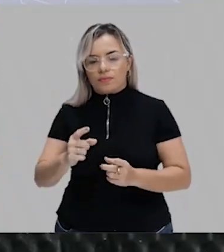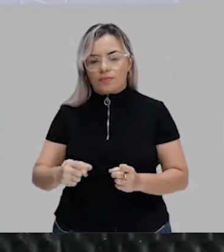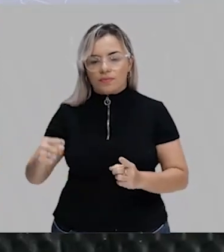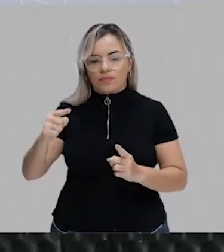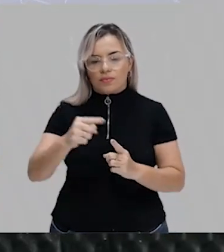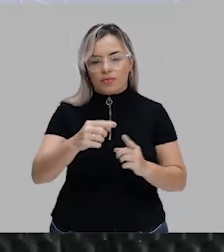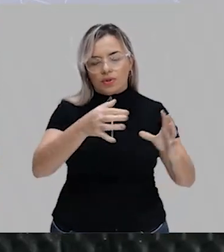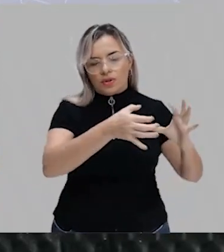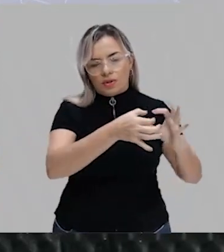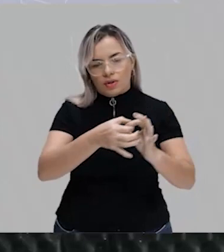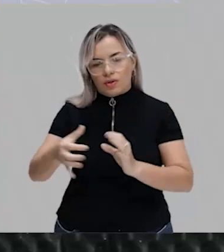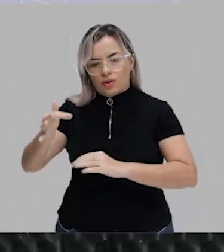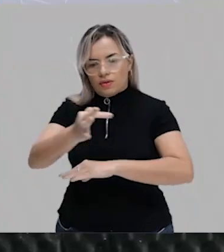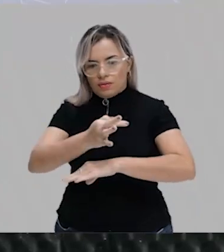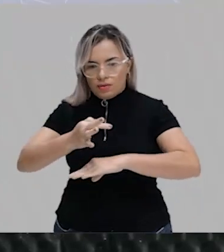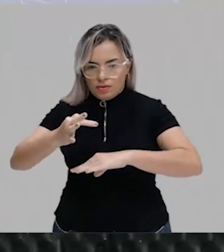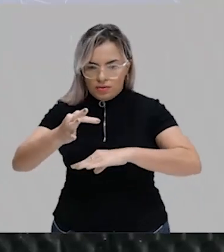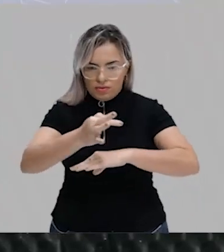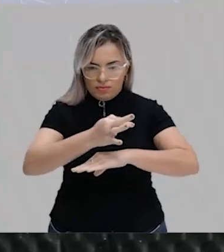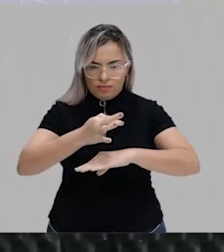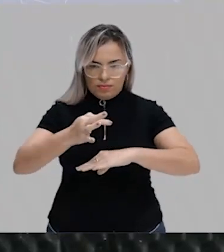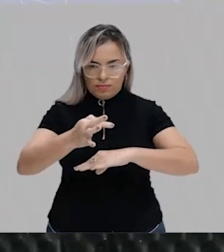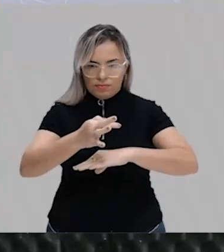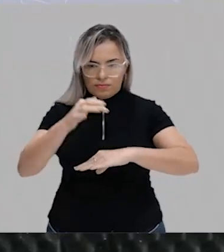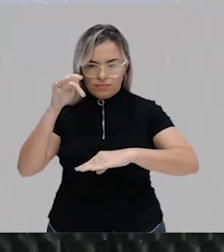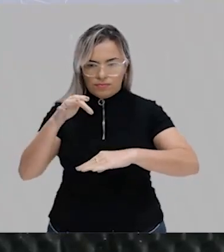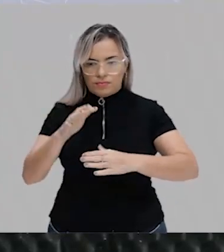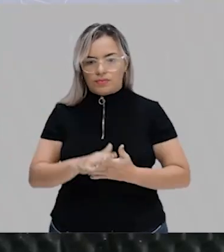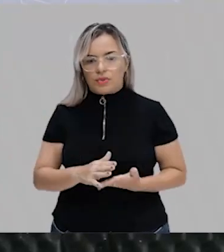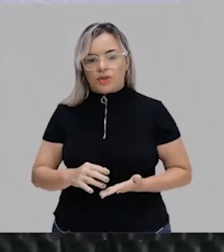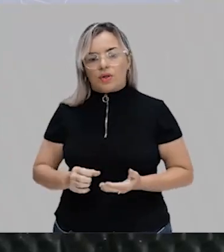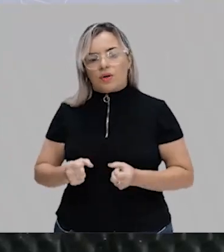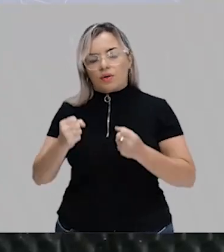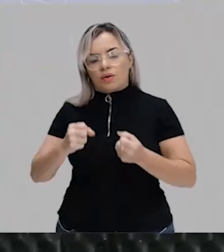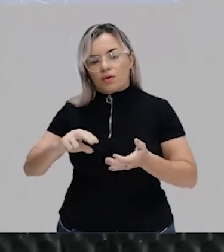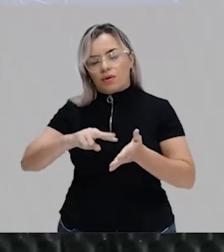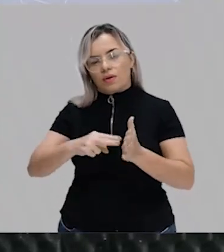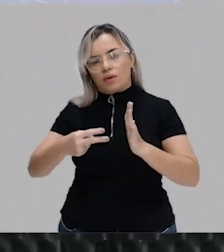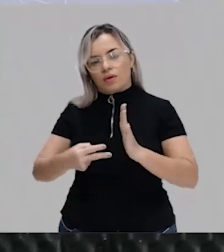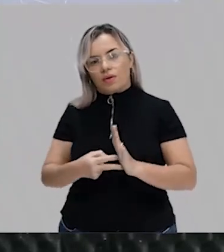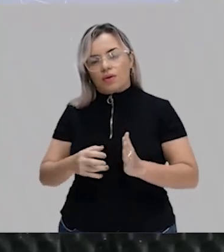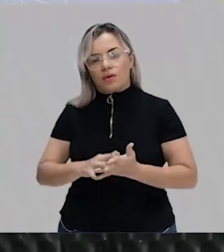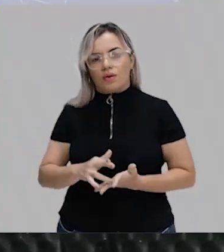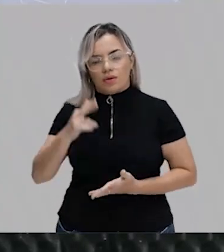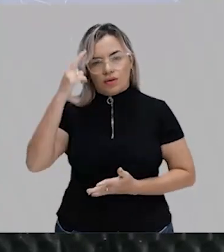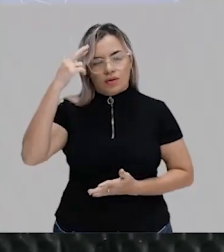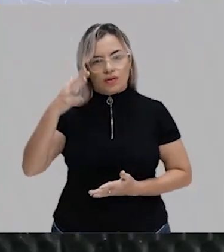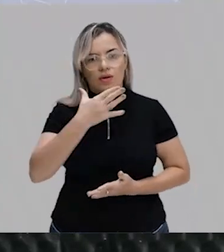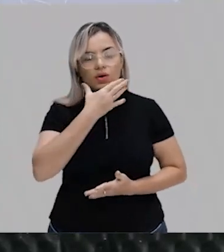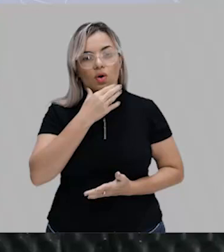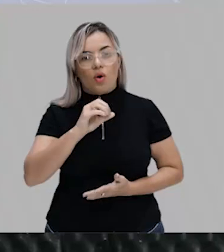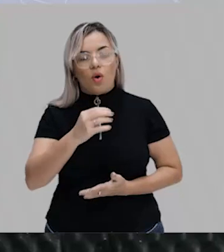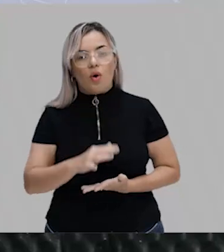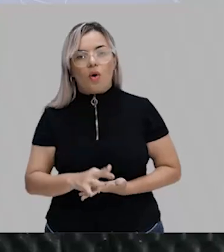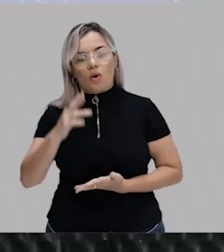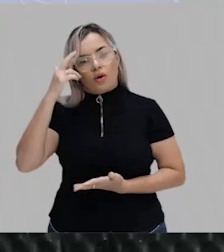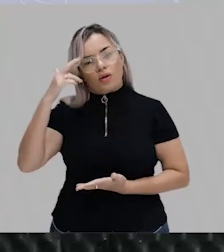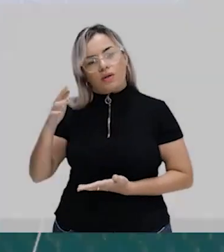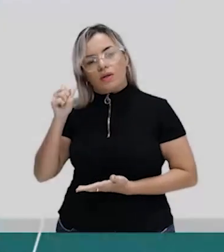situação formal e que também pode ser traduzido como senhor e senhora.